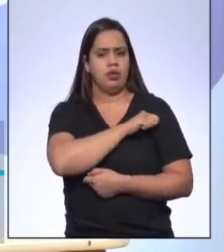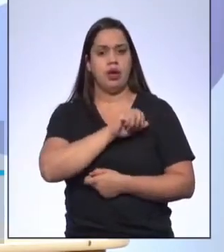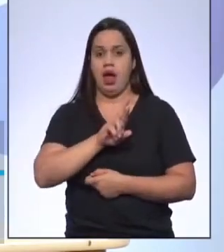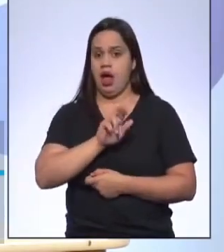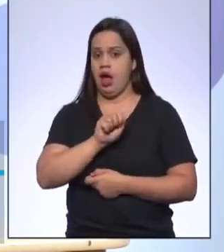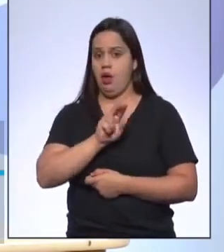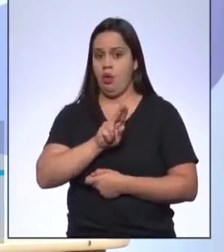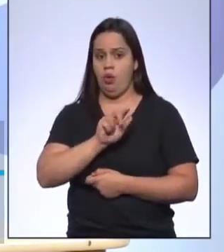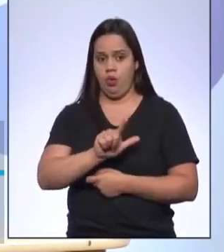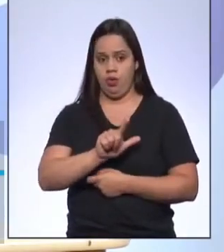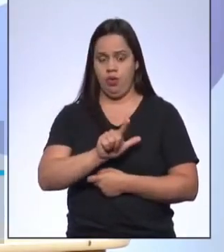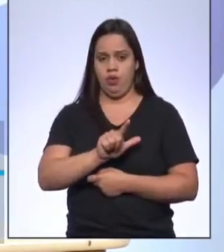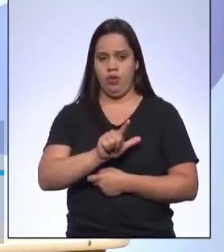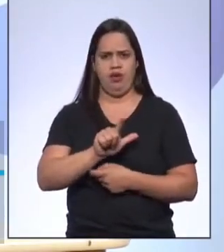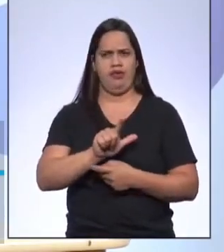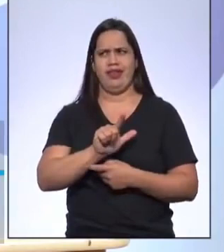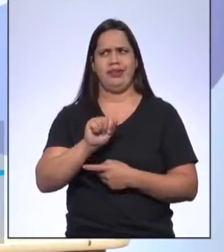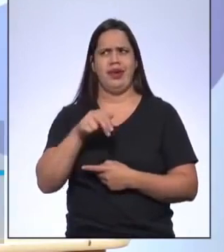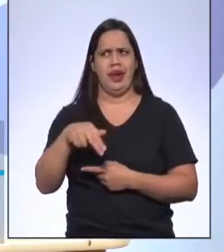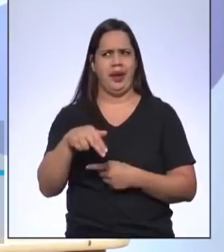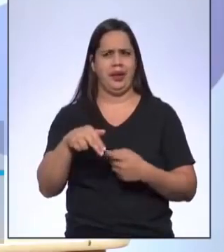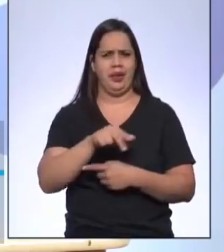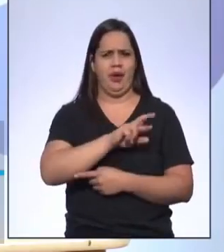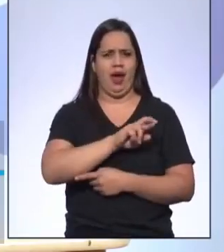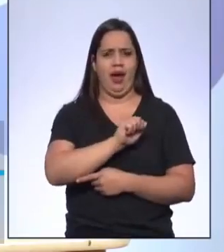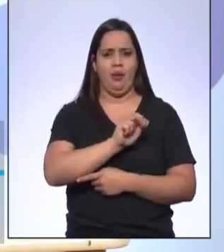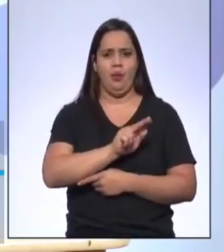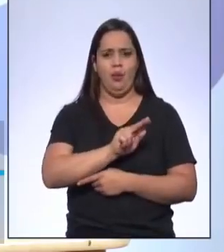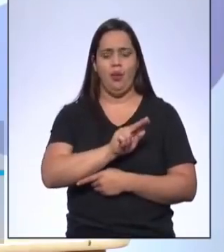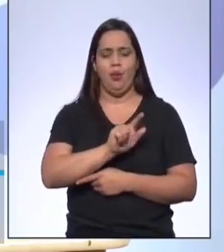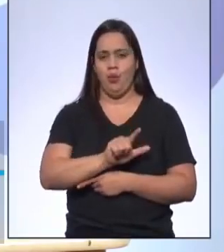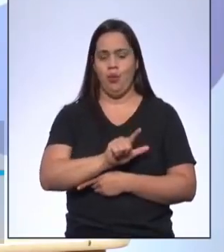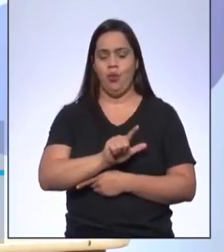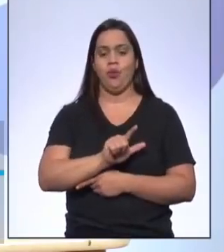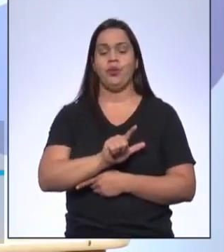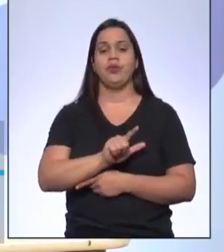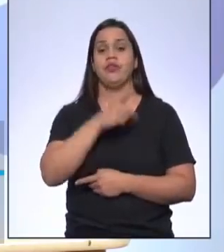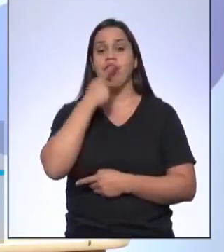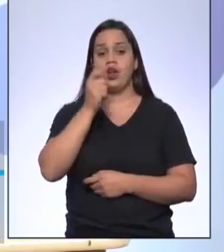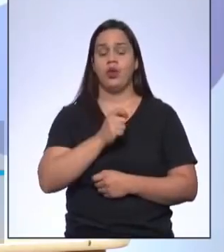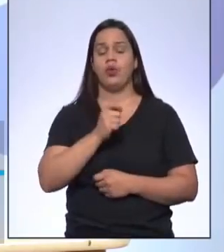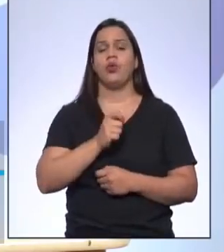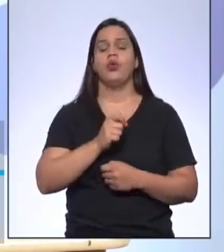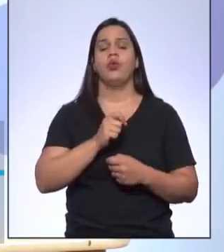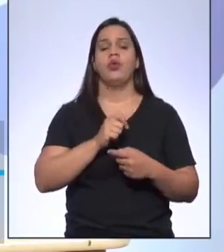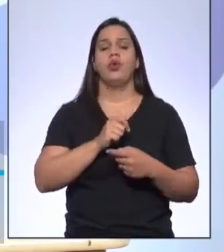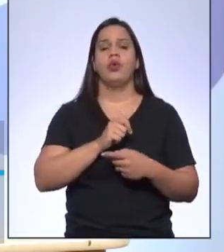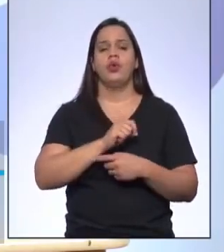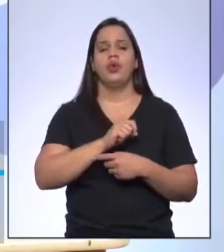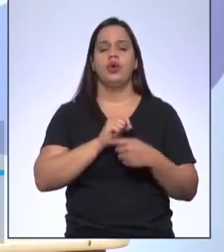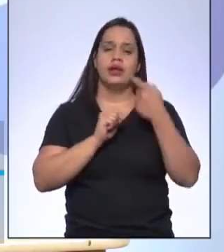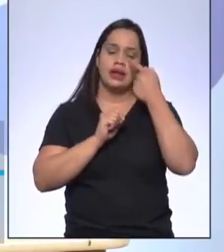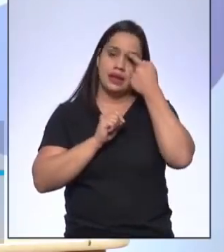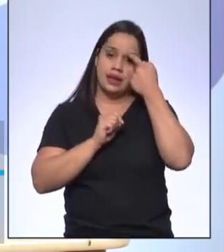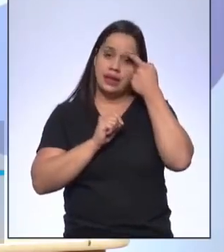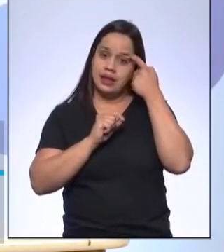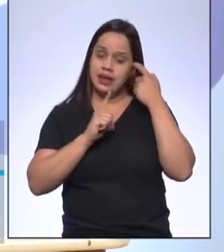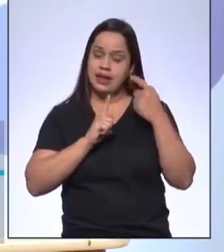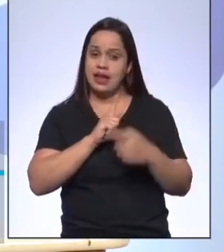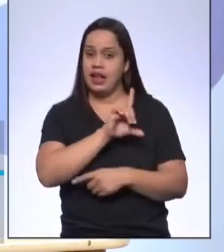Raul Andrade, olha eu, Raulan, doida. Raul Andrade, tem o Dei, Afonso,